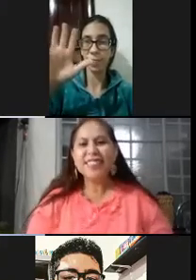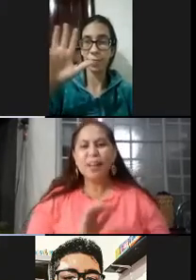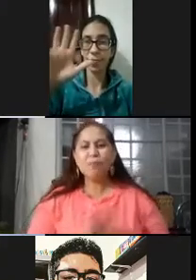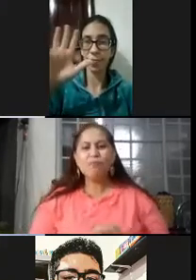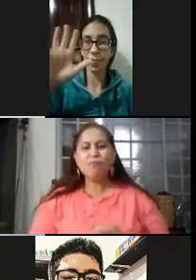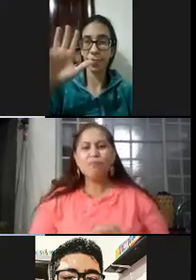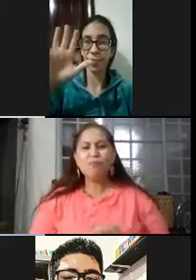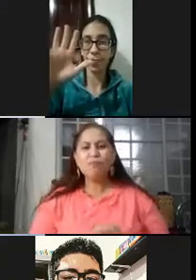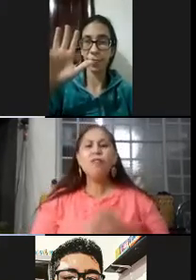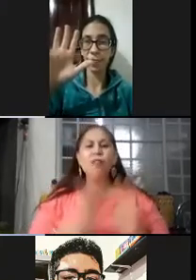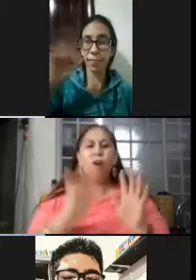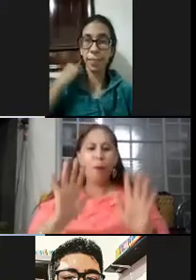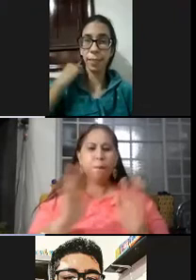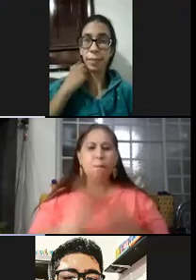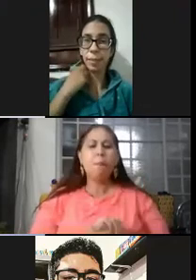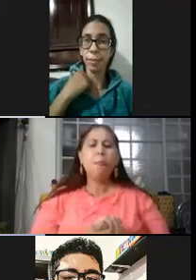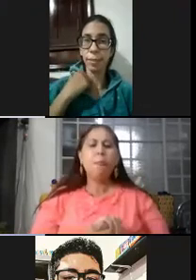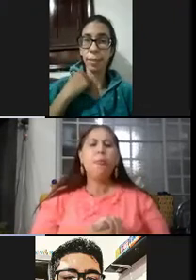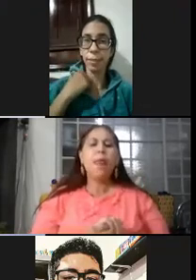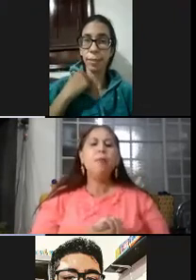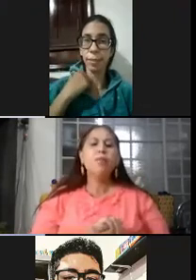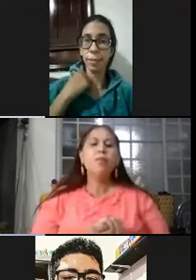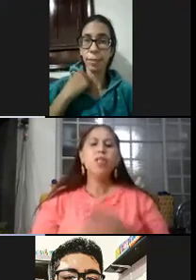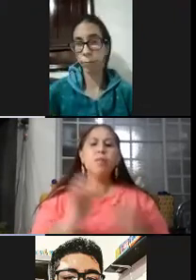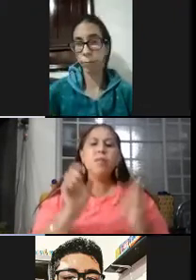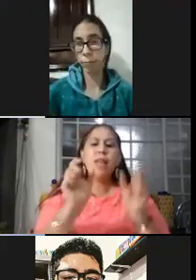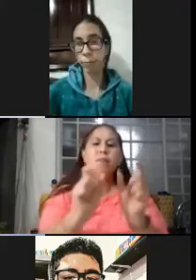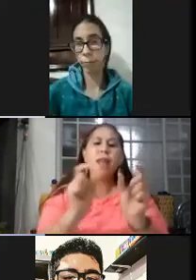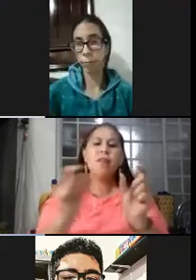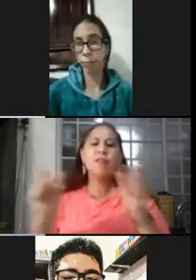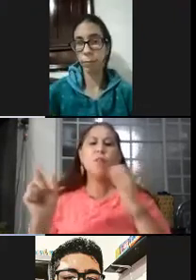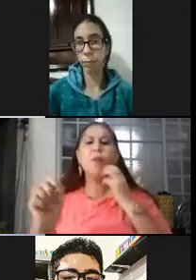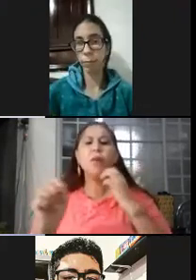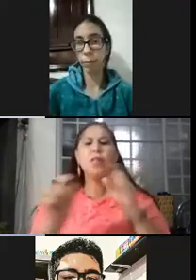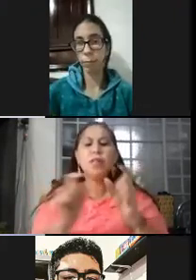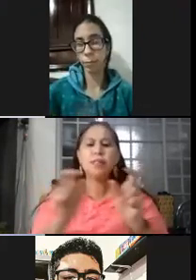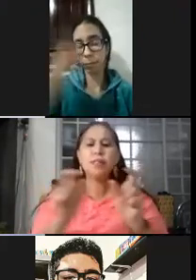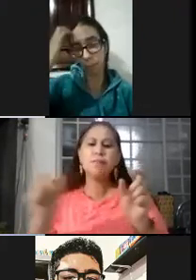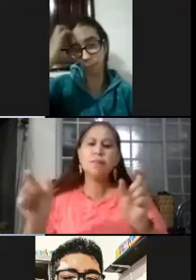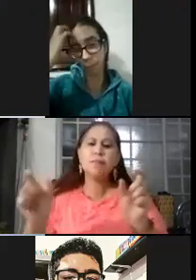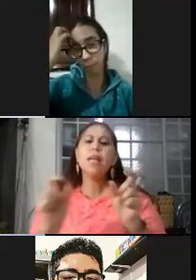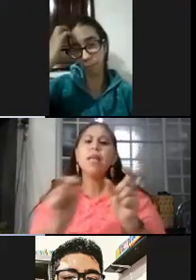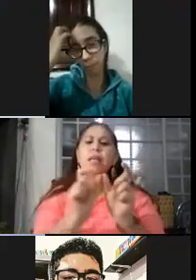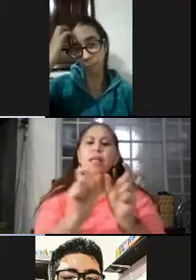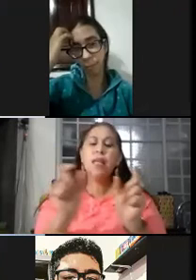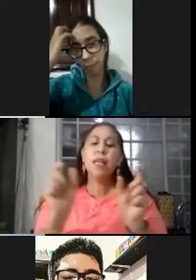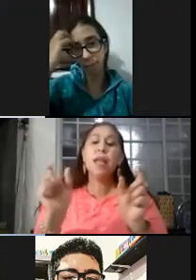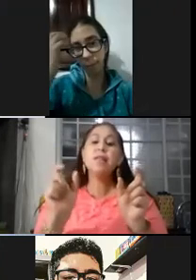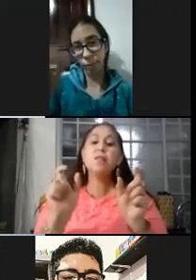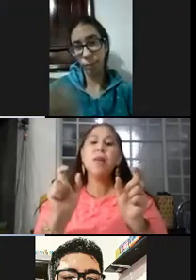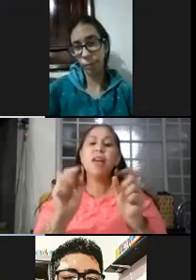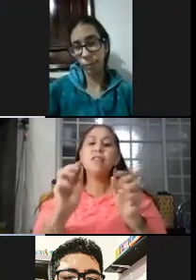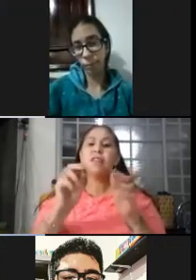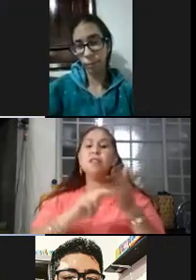Eita. Da mesma forma, Mãe. nós temos aí palavras compostas, que